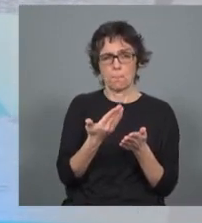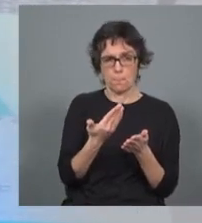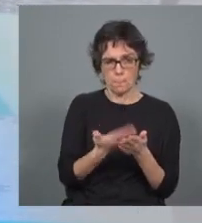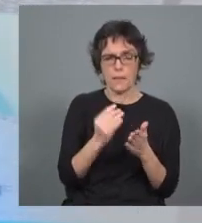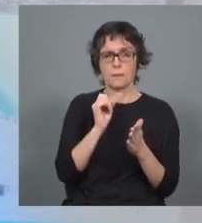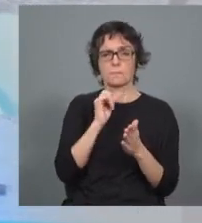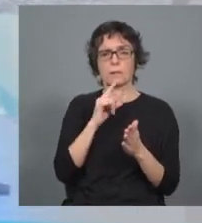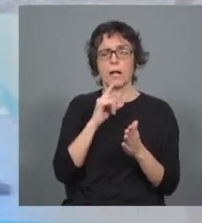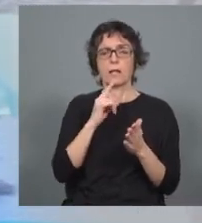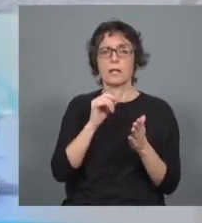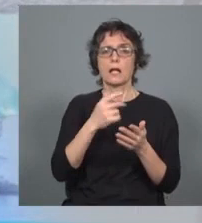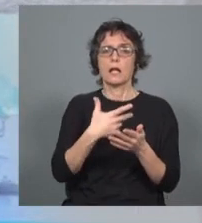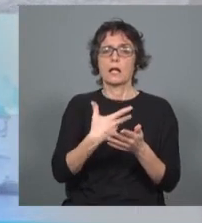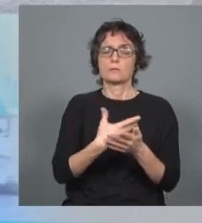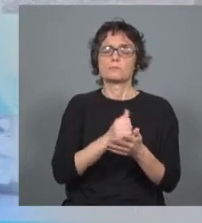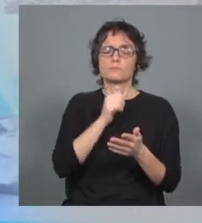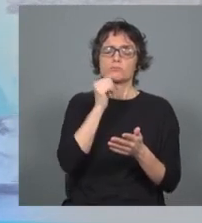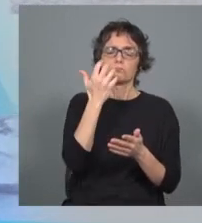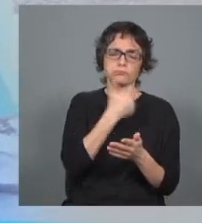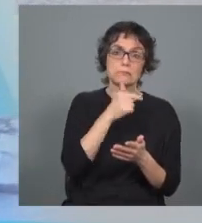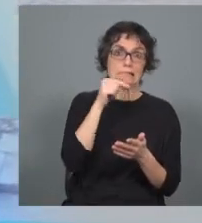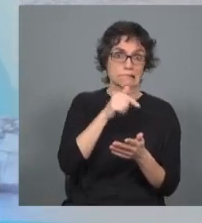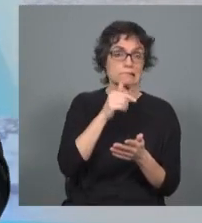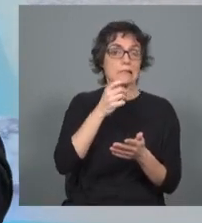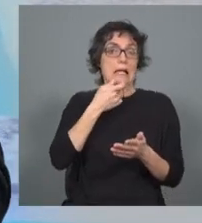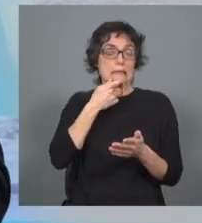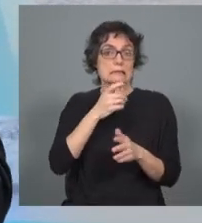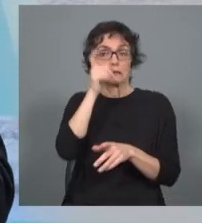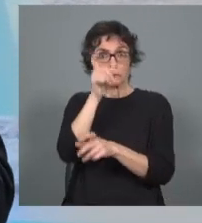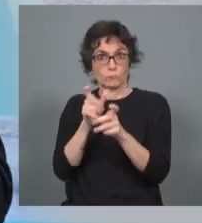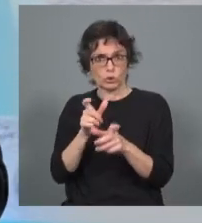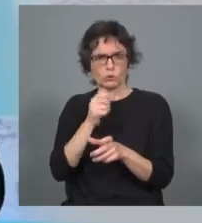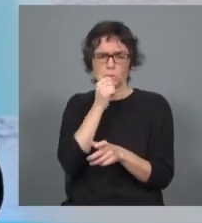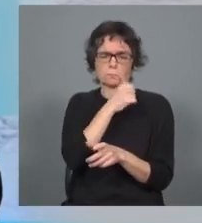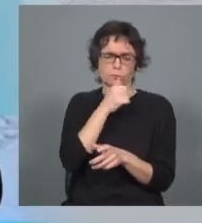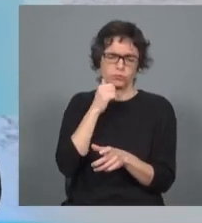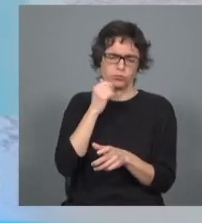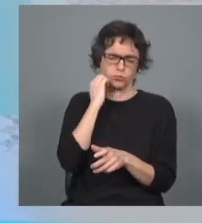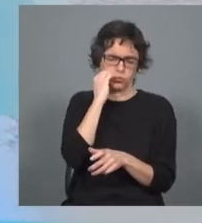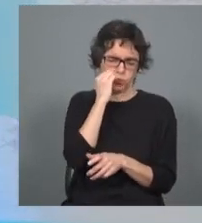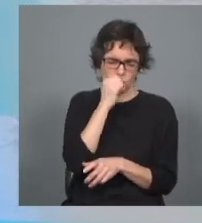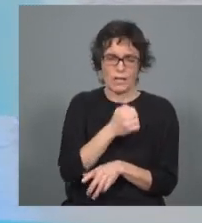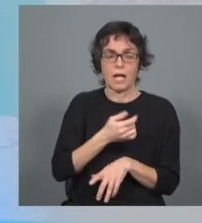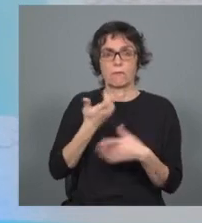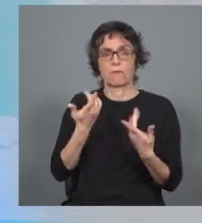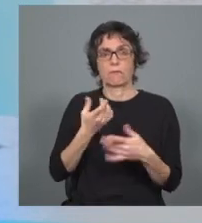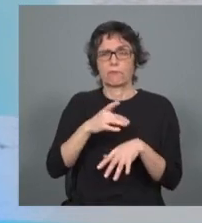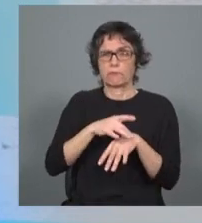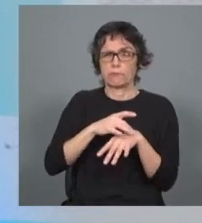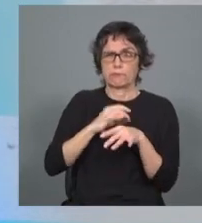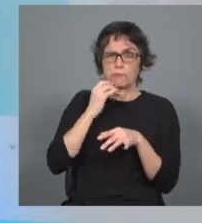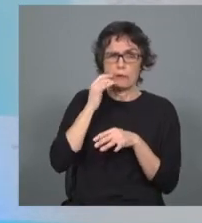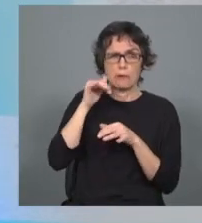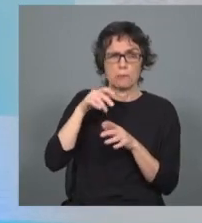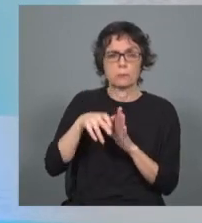de estar uma pessoa em sofrimento intolerável, com lesão definitiva de gravidade extrema de acordo com o consenso